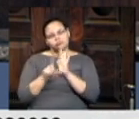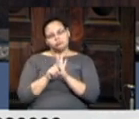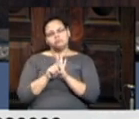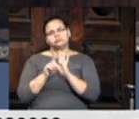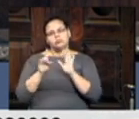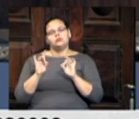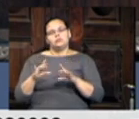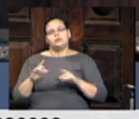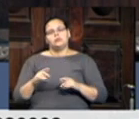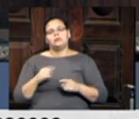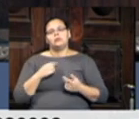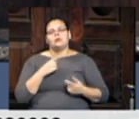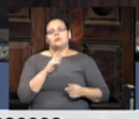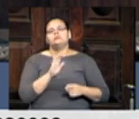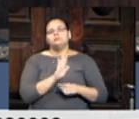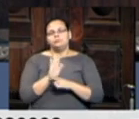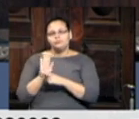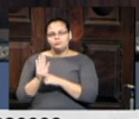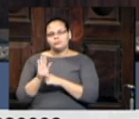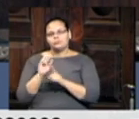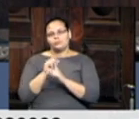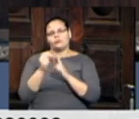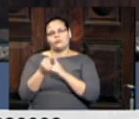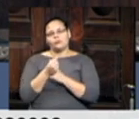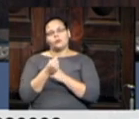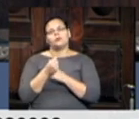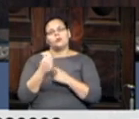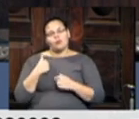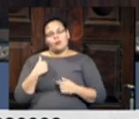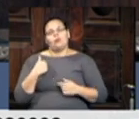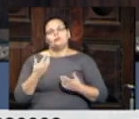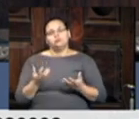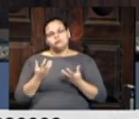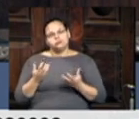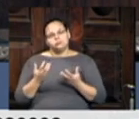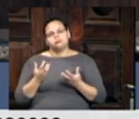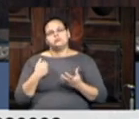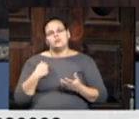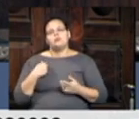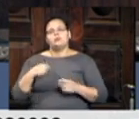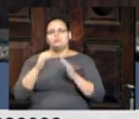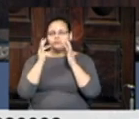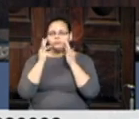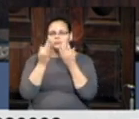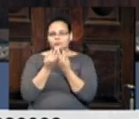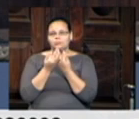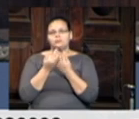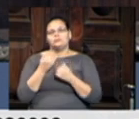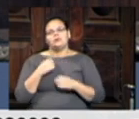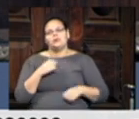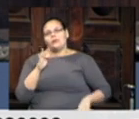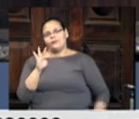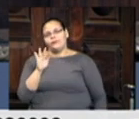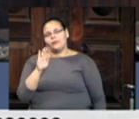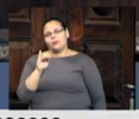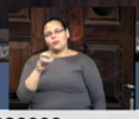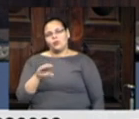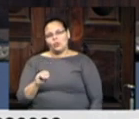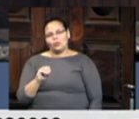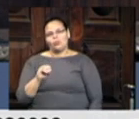em defesa da sociedade. E eu quero me dirigir aqui aos familiares de Fabiano